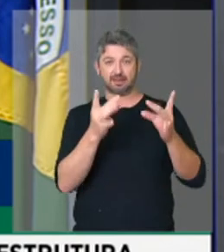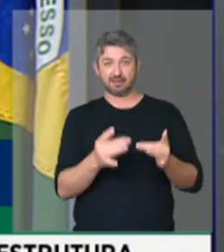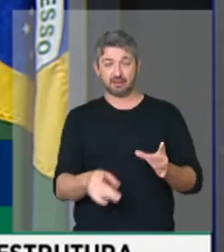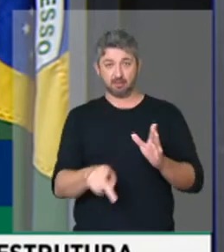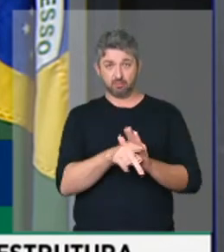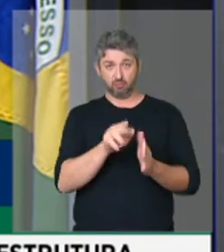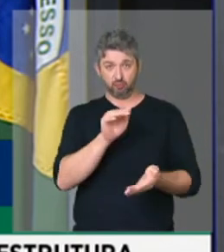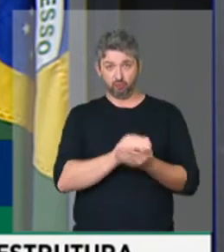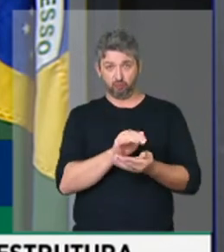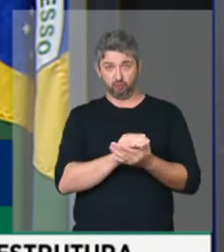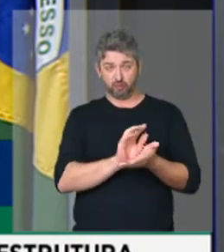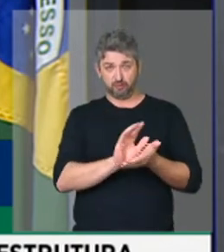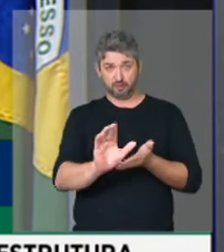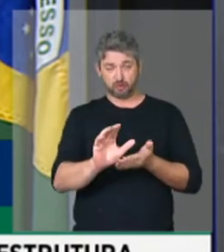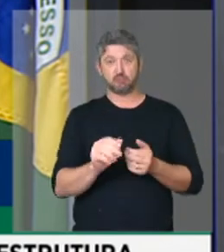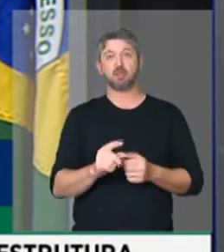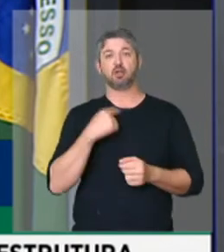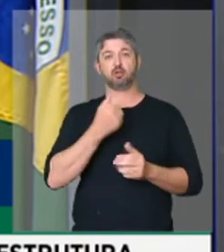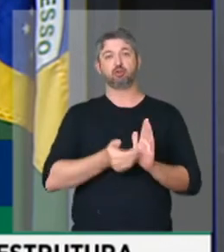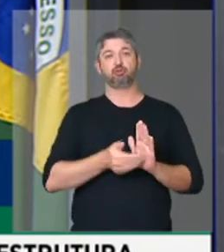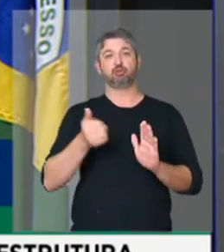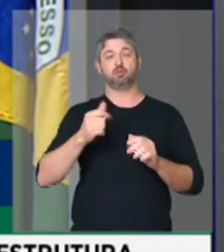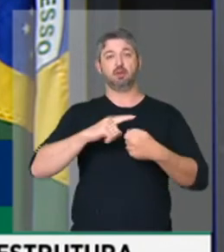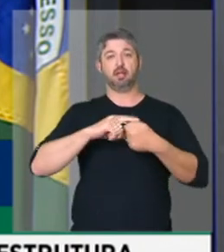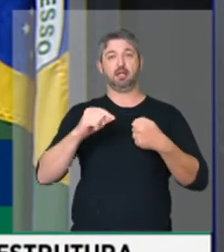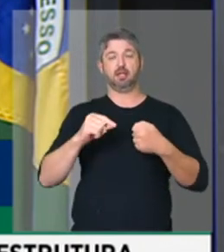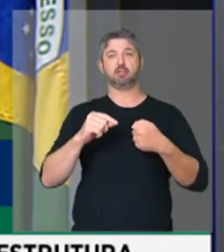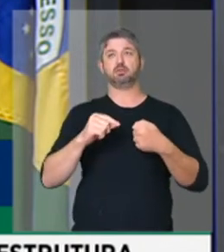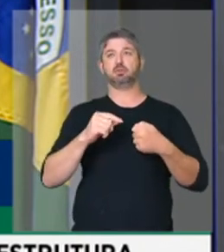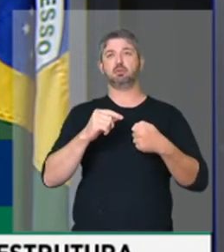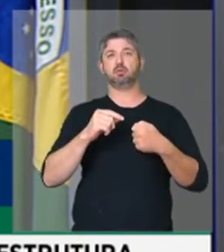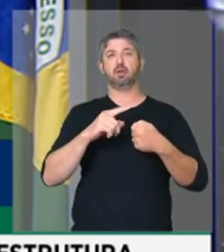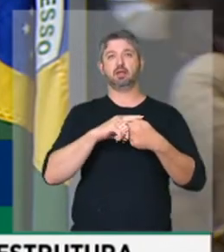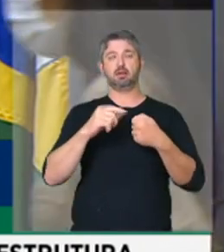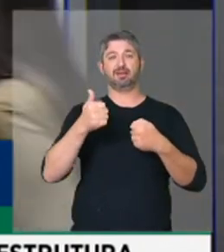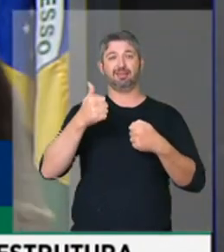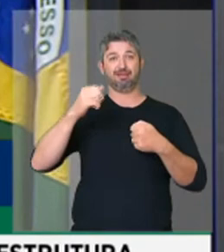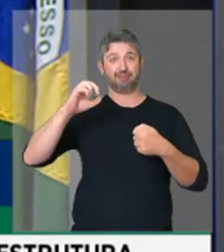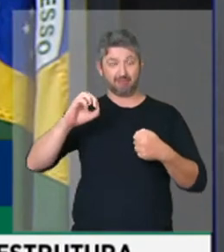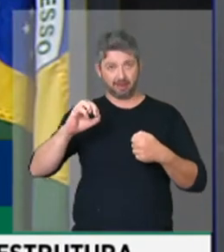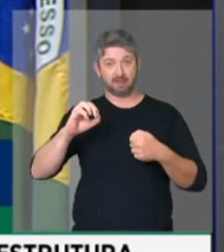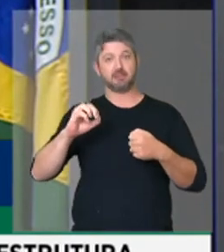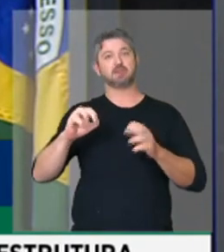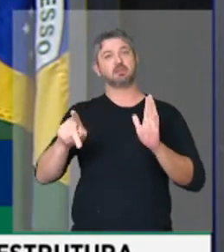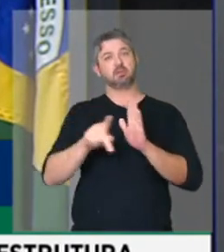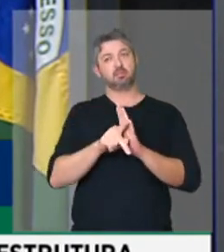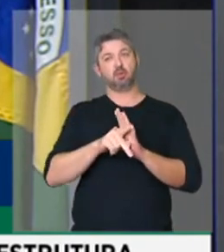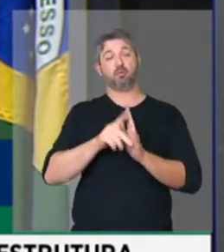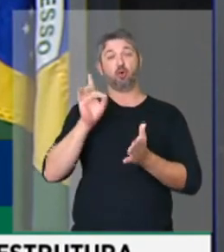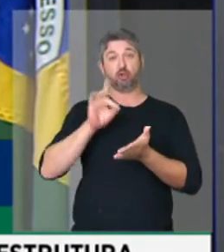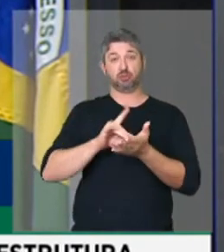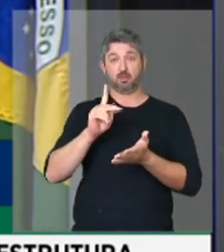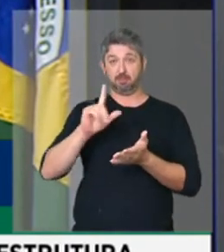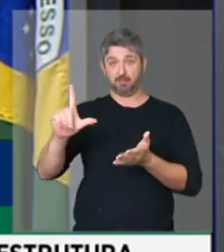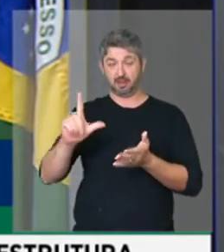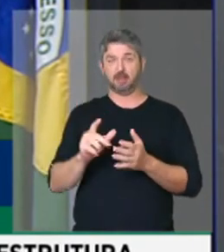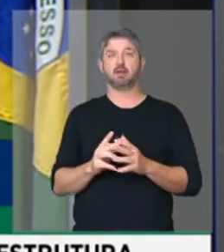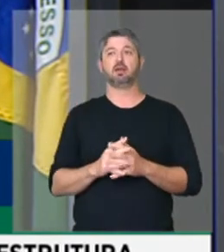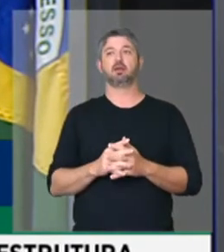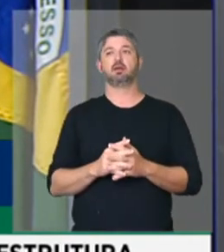fundos de investimento, retiramos o artigo PL, o artigo 10º do PL original, para poder